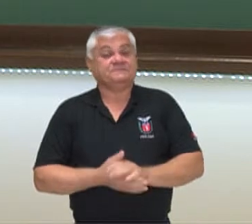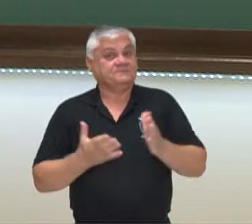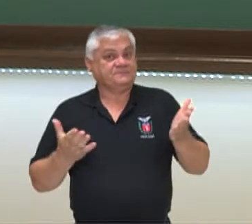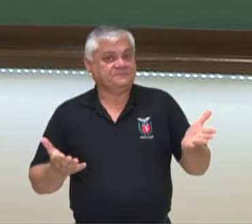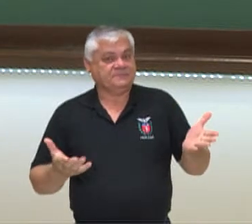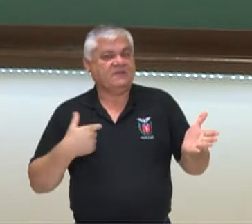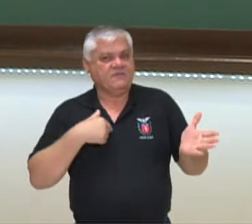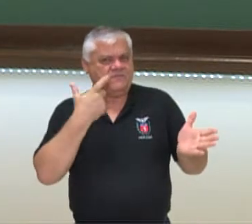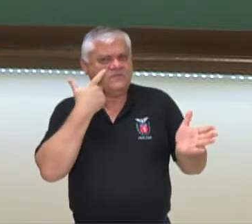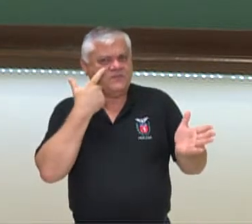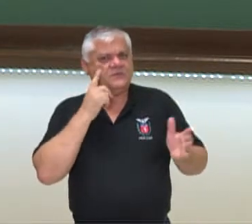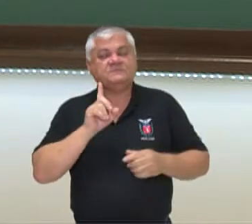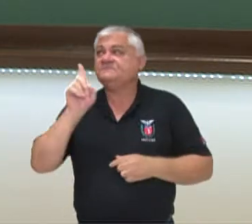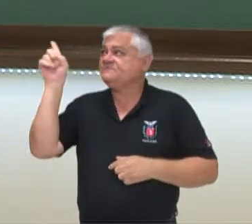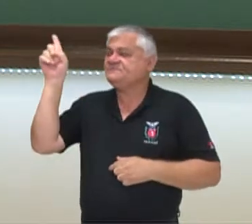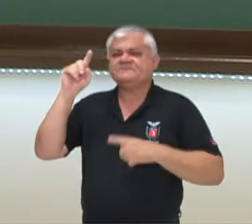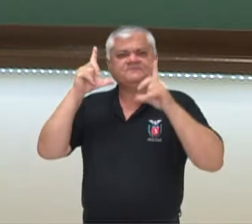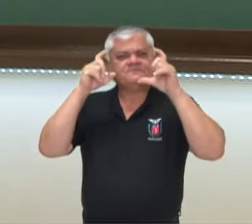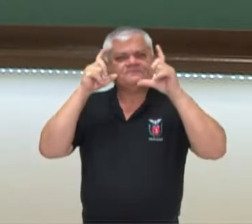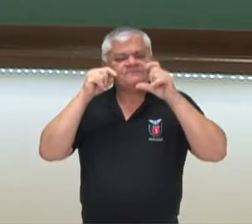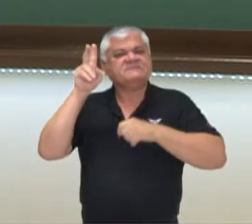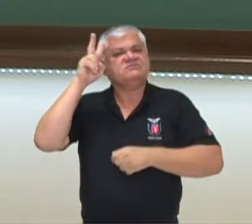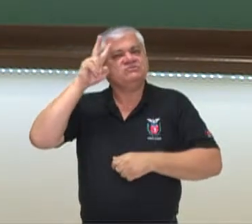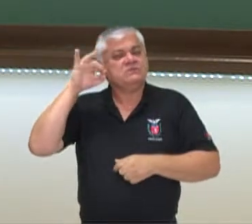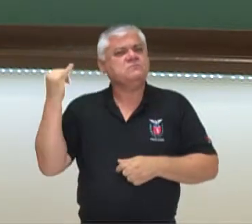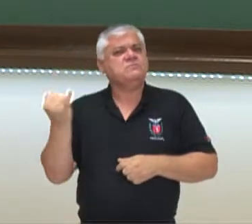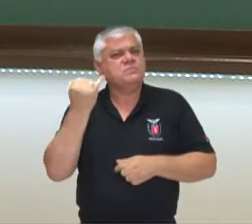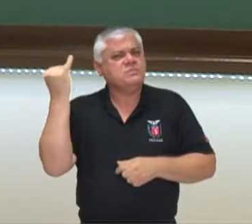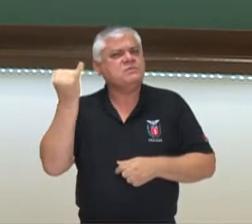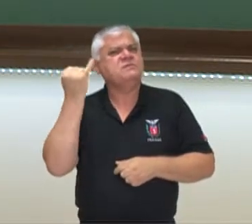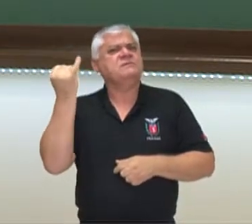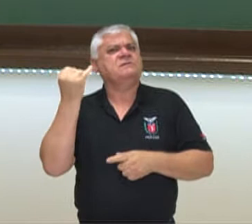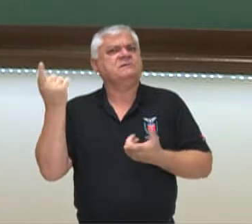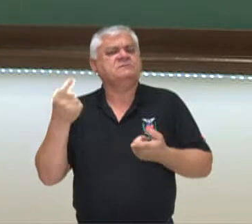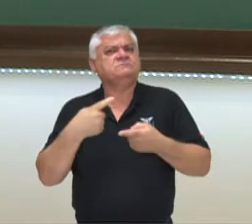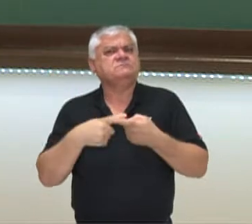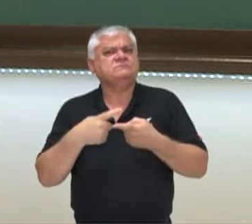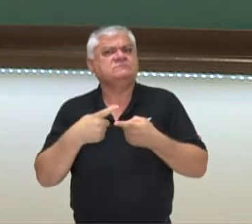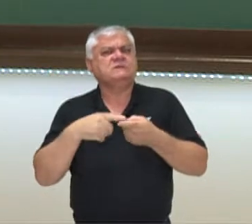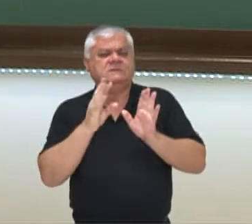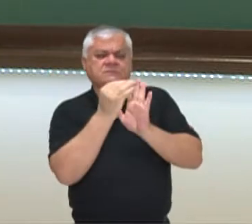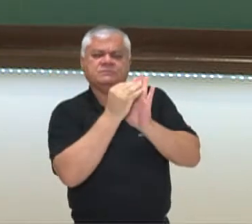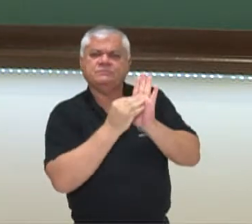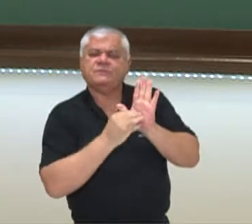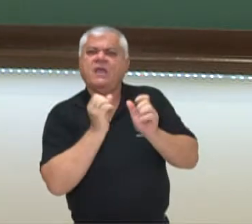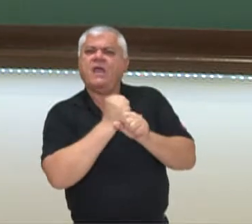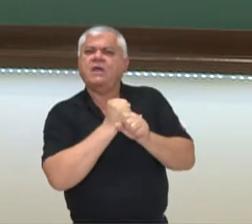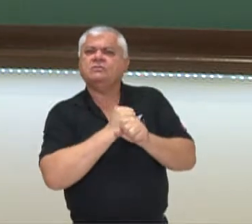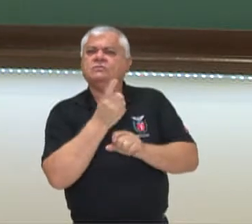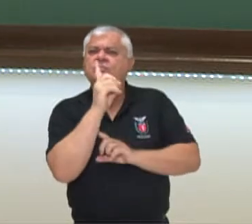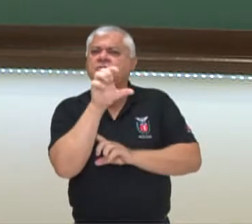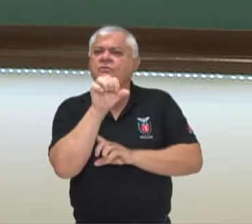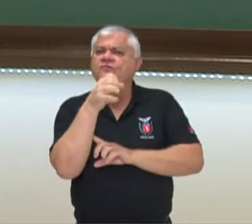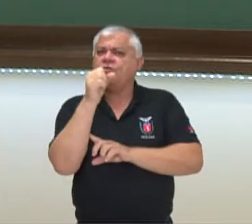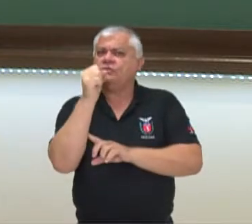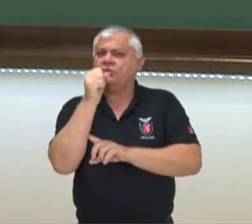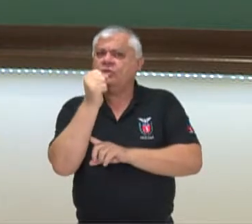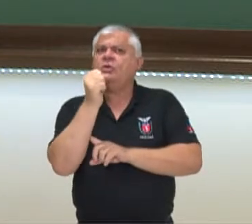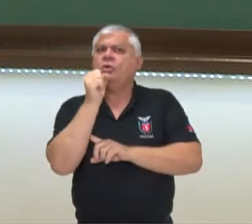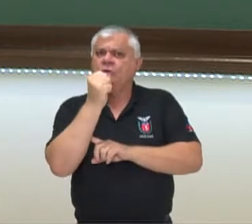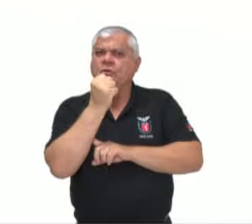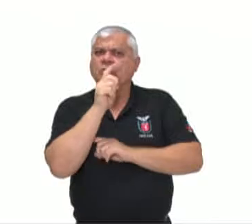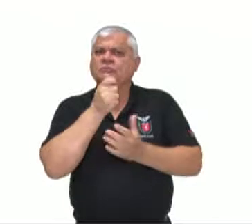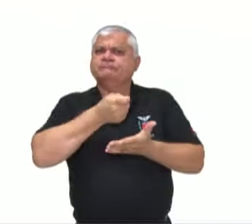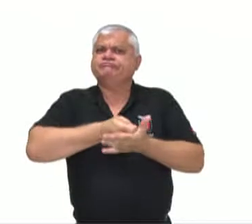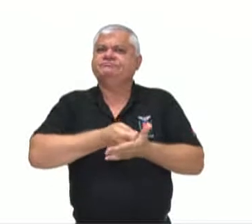Pessoal, então vejam aí essa fonte histórica importante, que data aí 1988, a promulgação